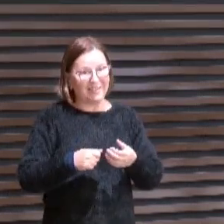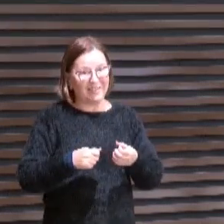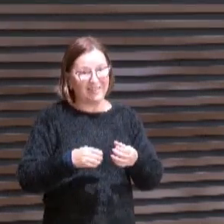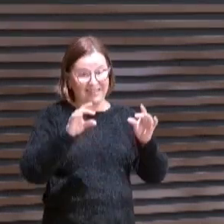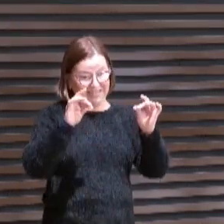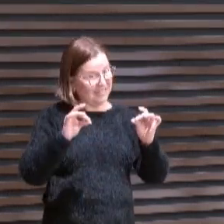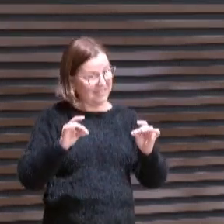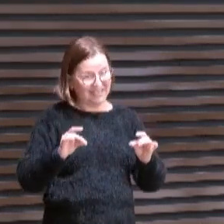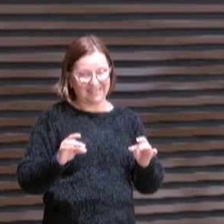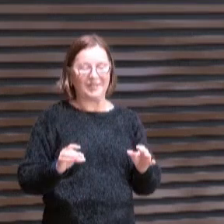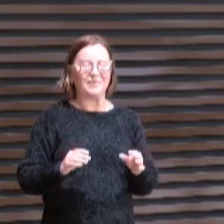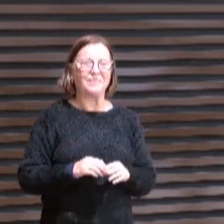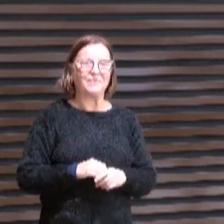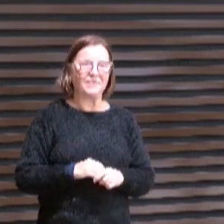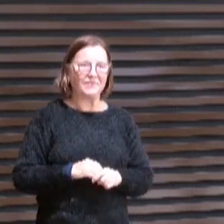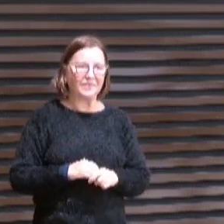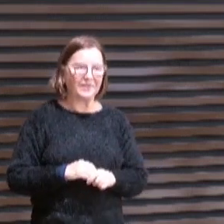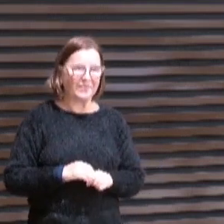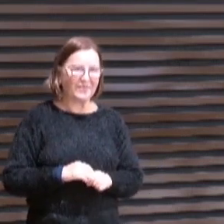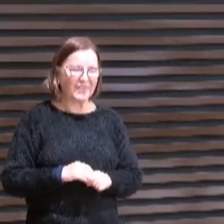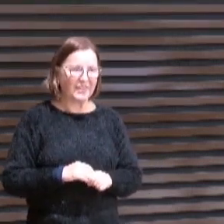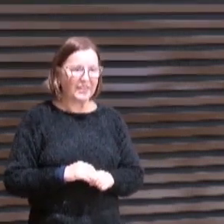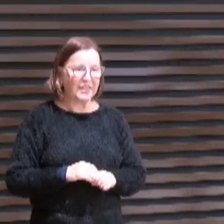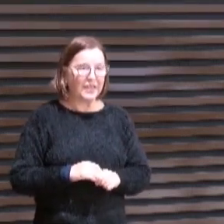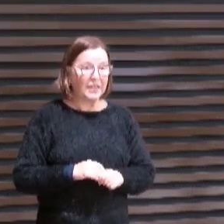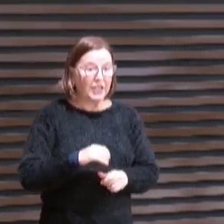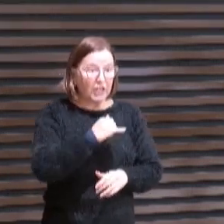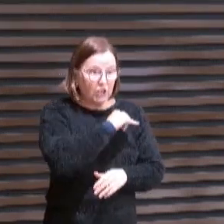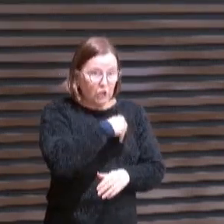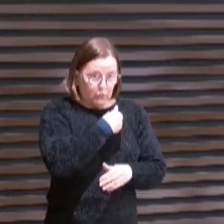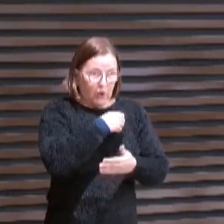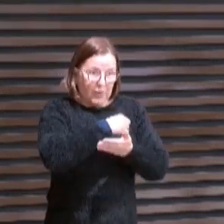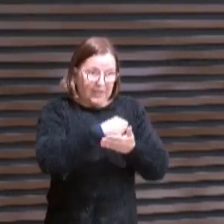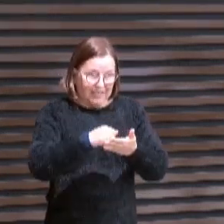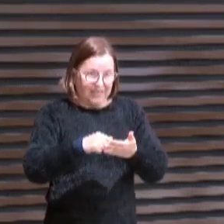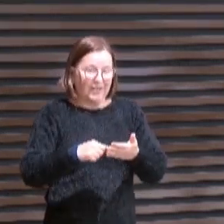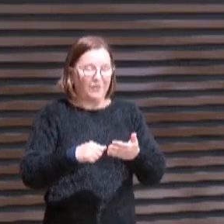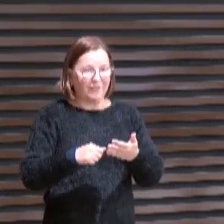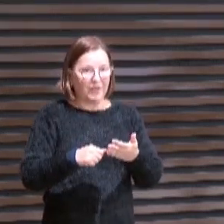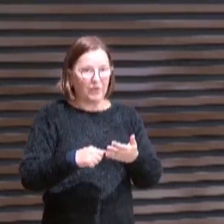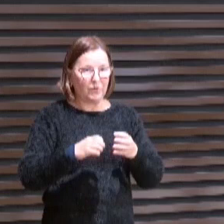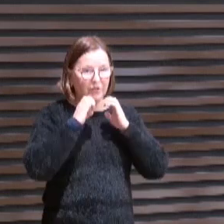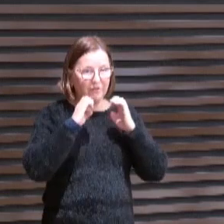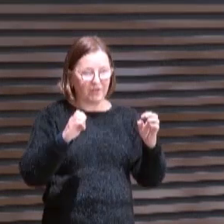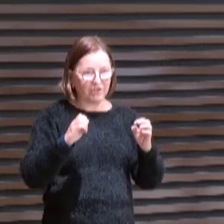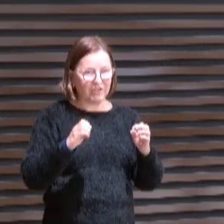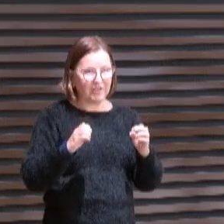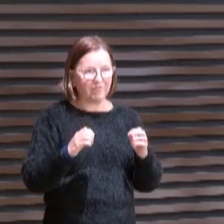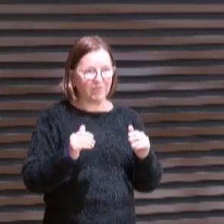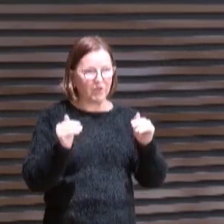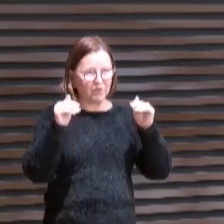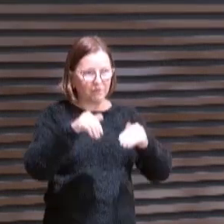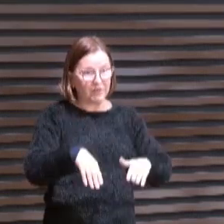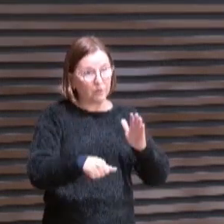evangelho já no final da vida, final do 1º século. Já Mateus, Marcos, Lucas